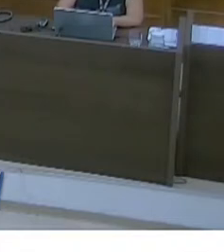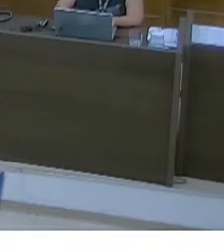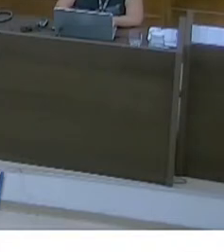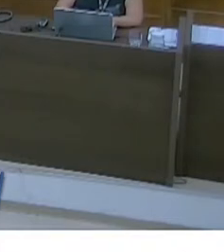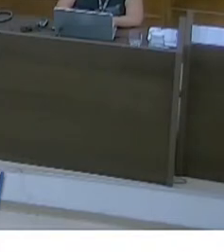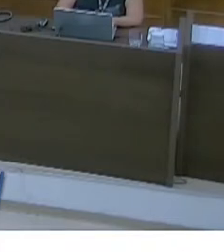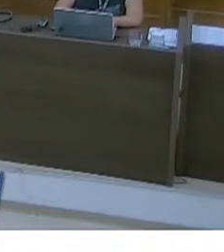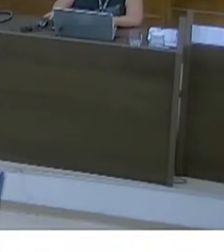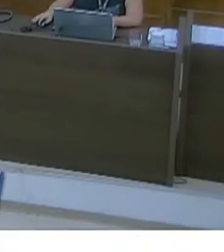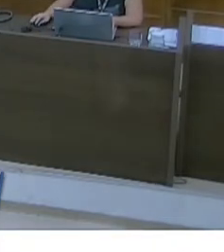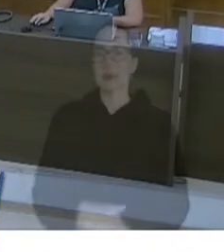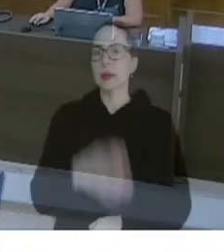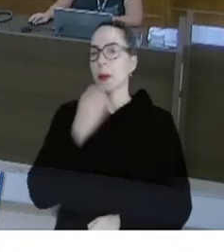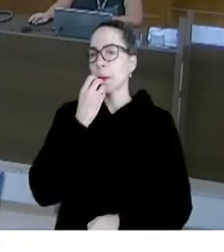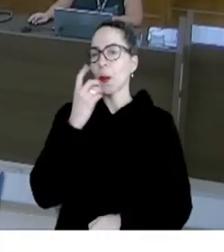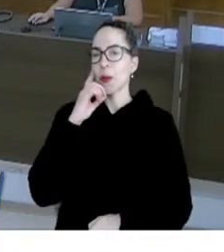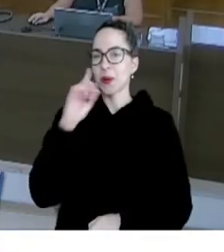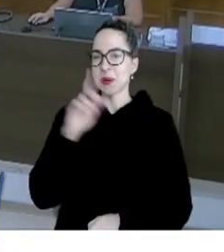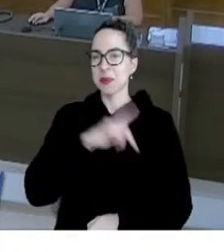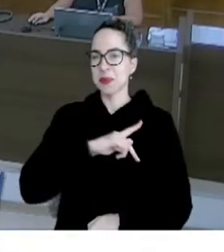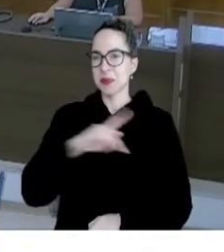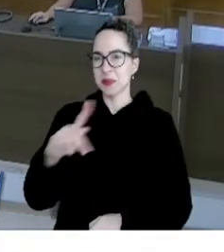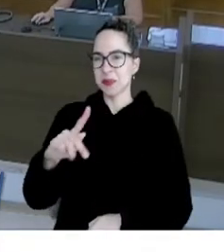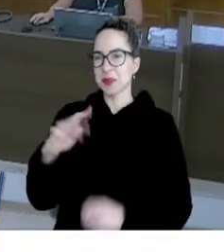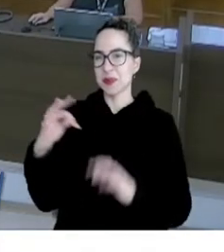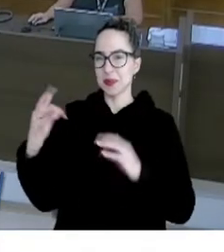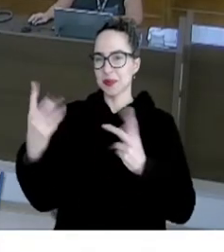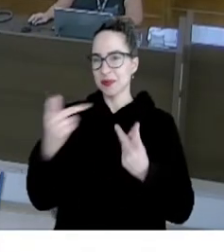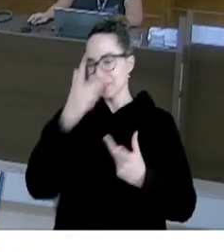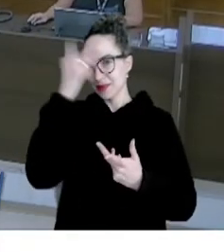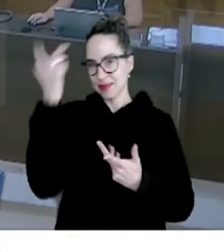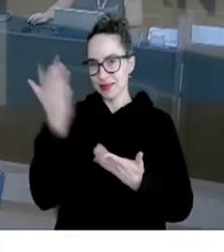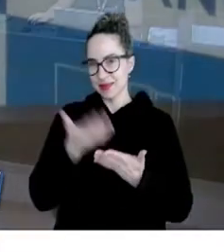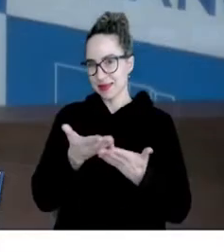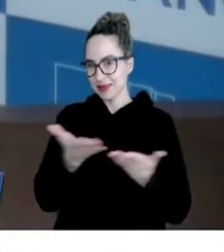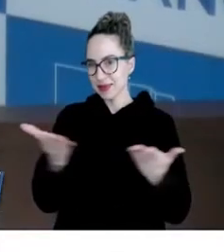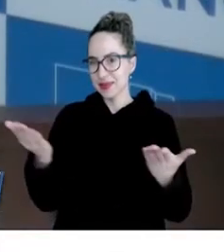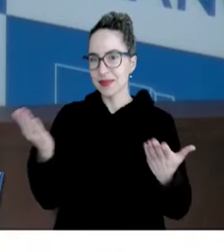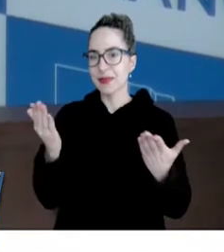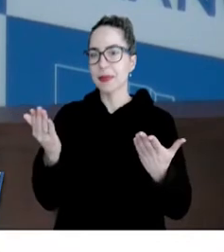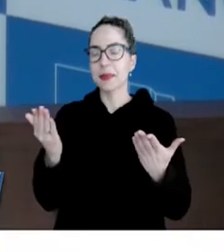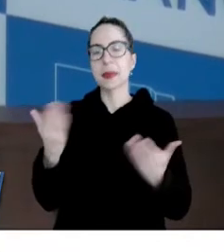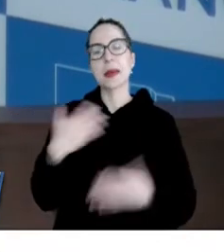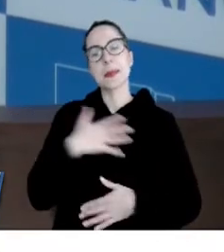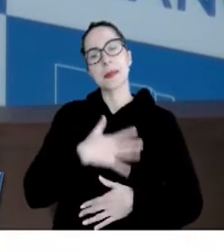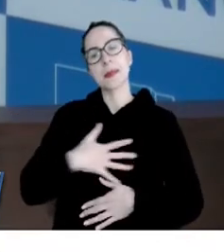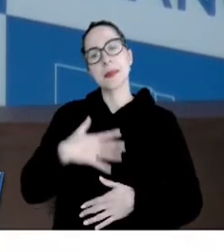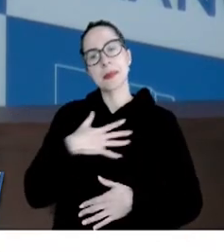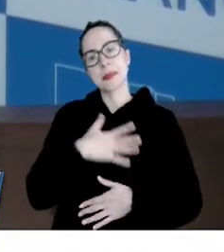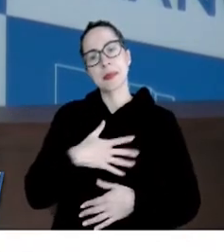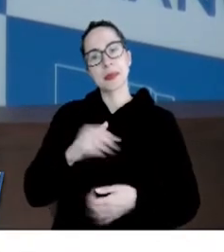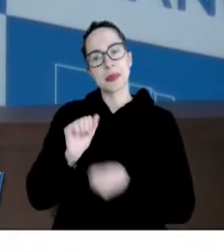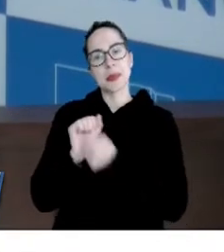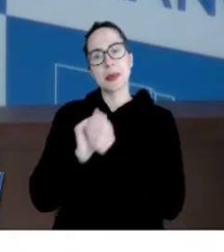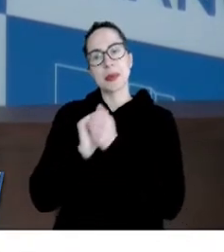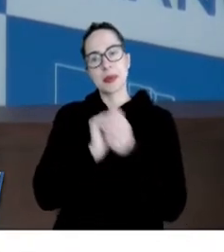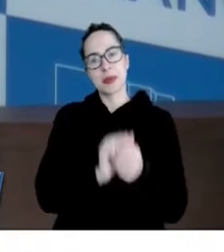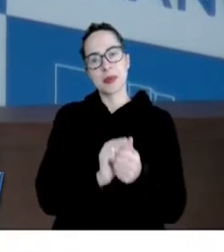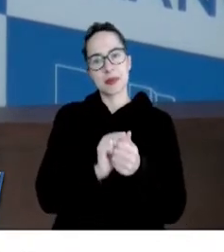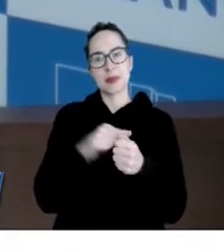Bom dia, presidente, novos pares. Sempre um grande prazer estar aqui na tribuna. Quero